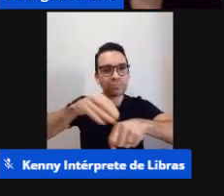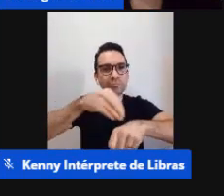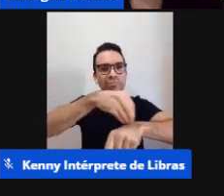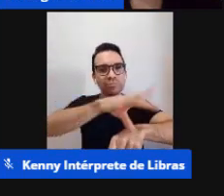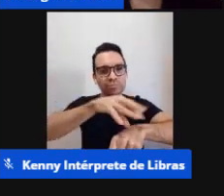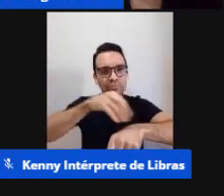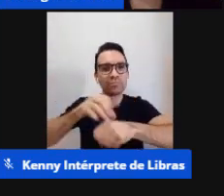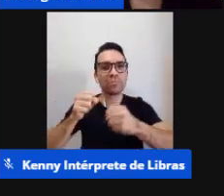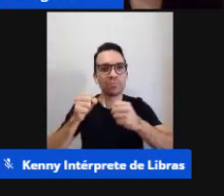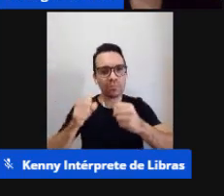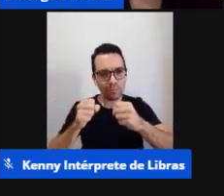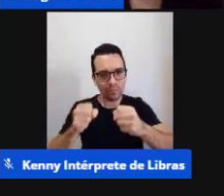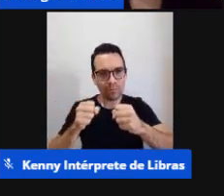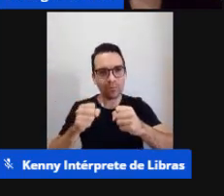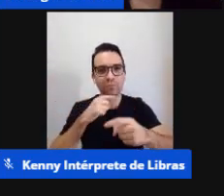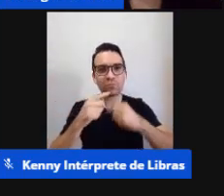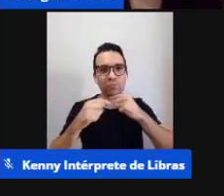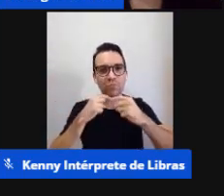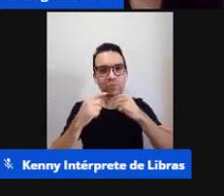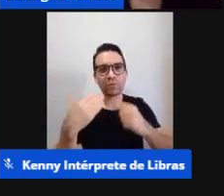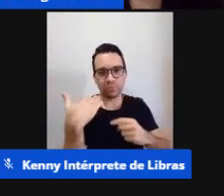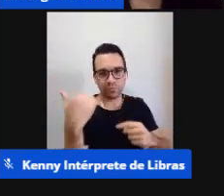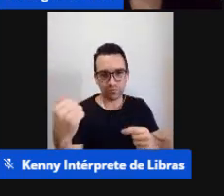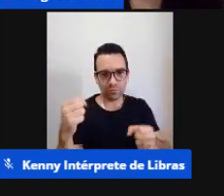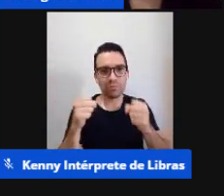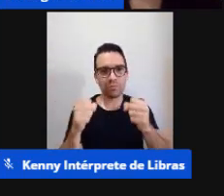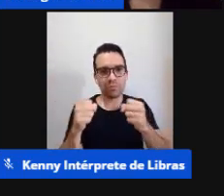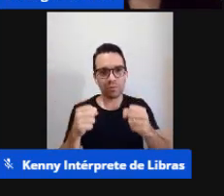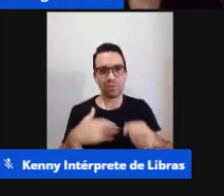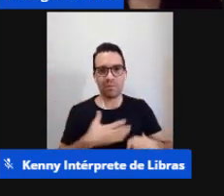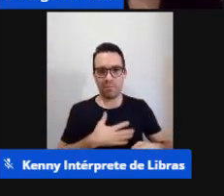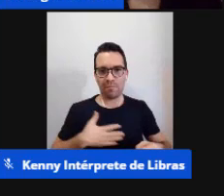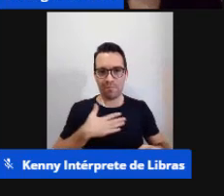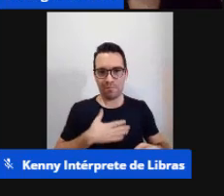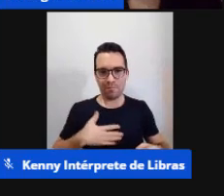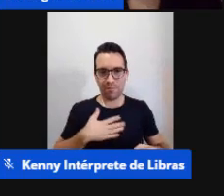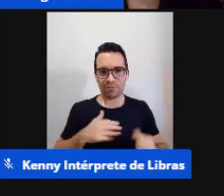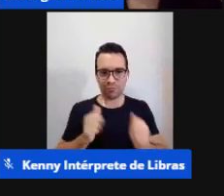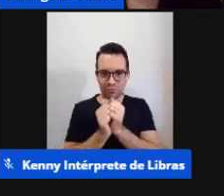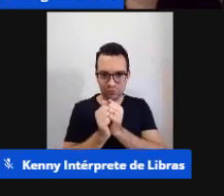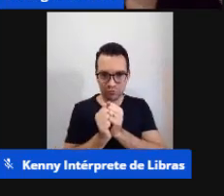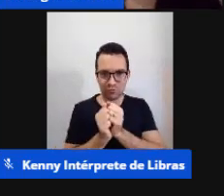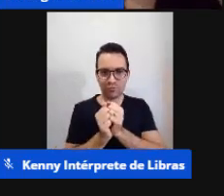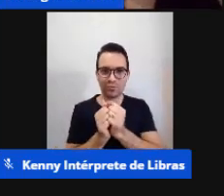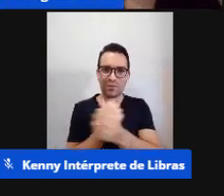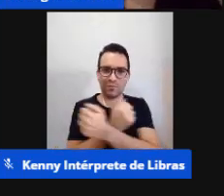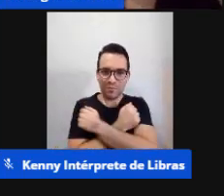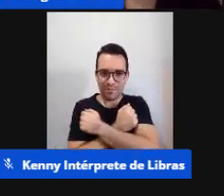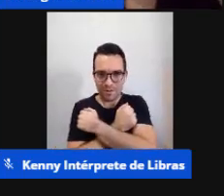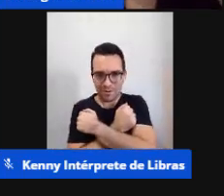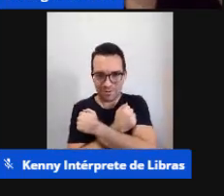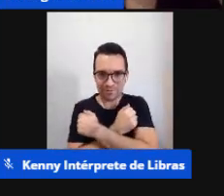disposição, tá? Foi muito bom estar com vocês, um prazer imenso. Um abraço e até a próxima!